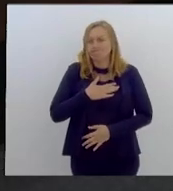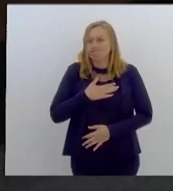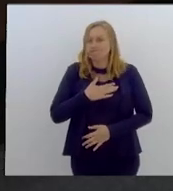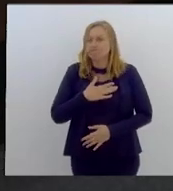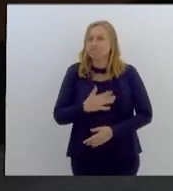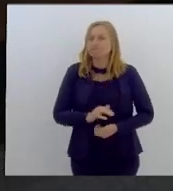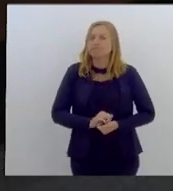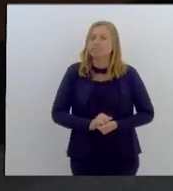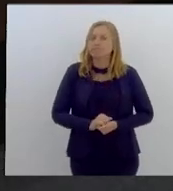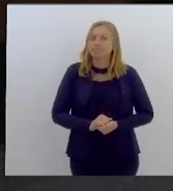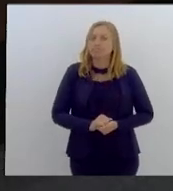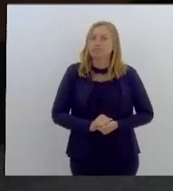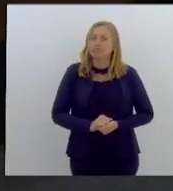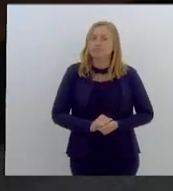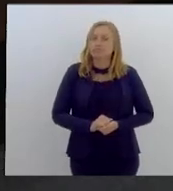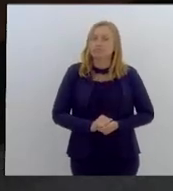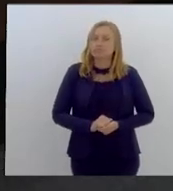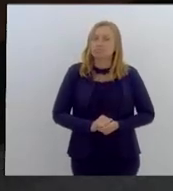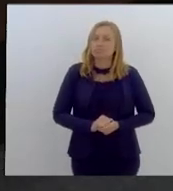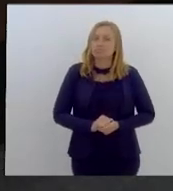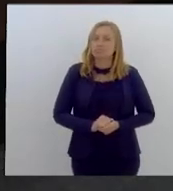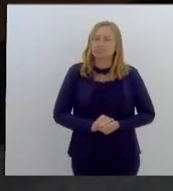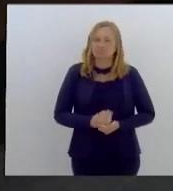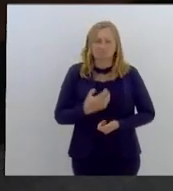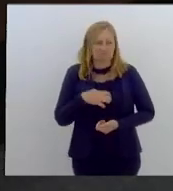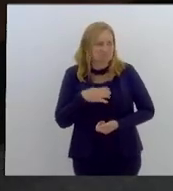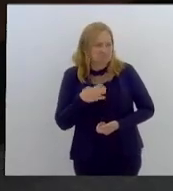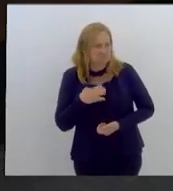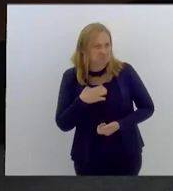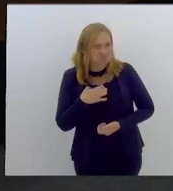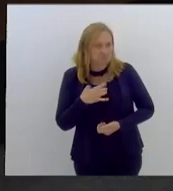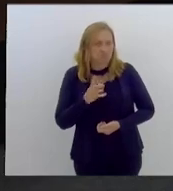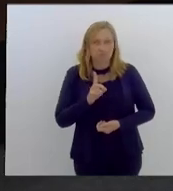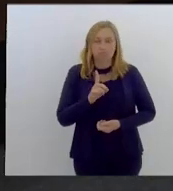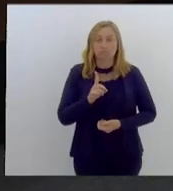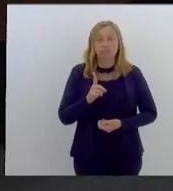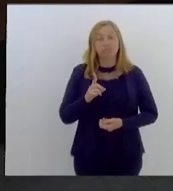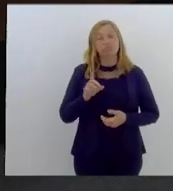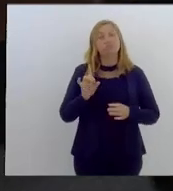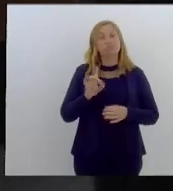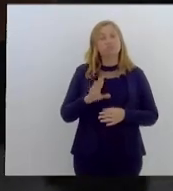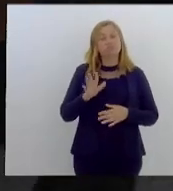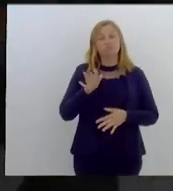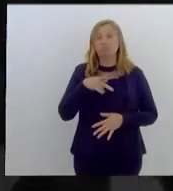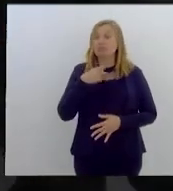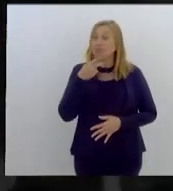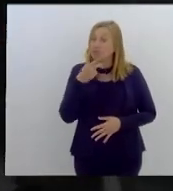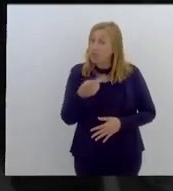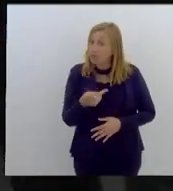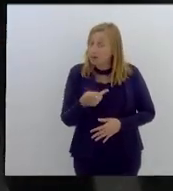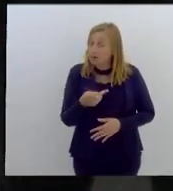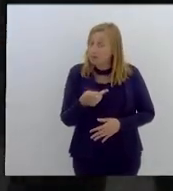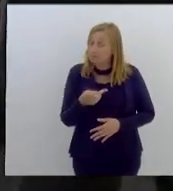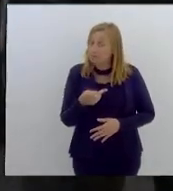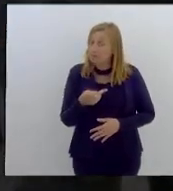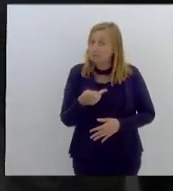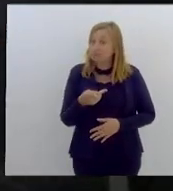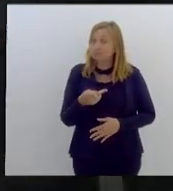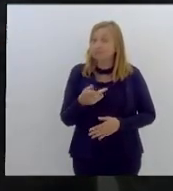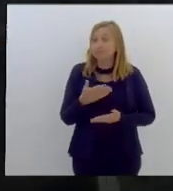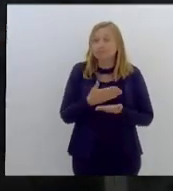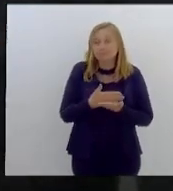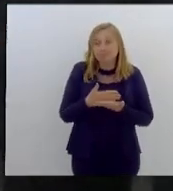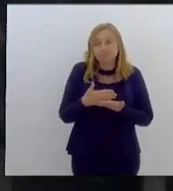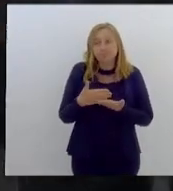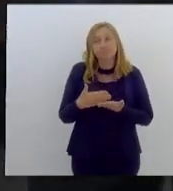nenhuma eu estou aqui zangado, chateado. Eu só estou fazendo uma colocação que eu falei desde